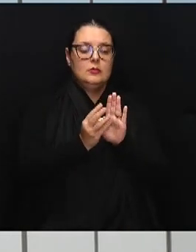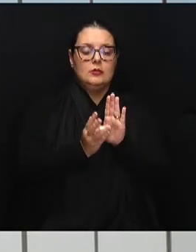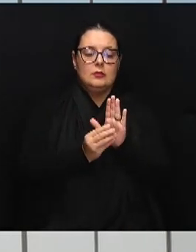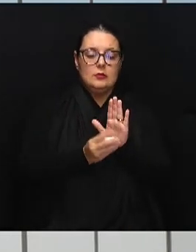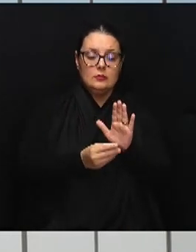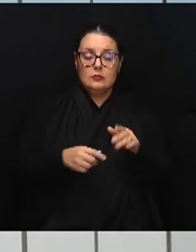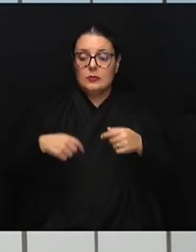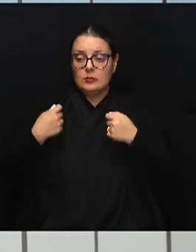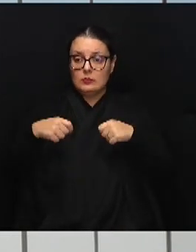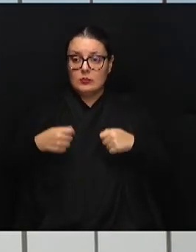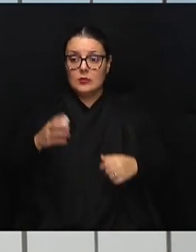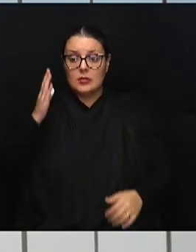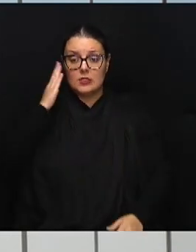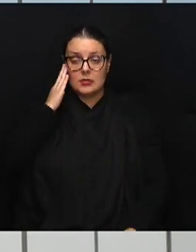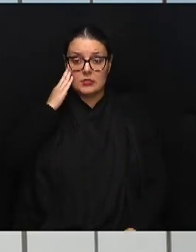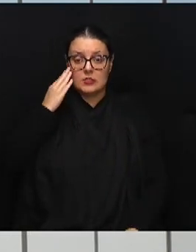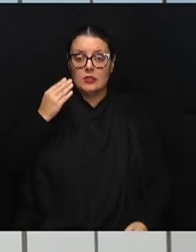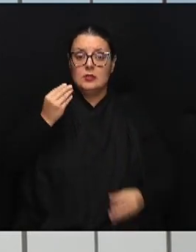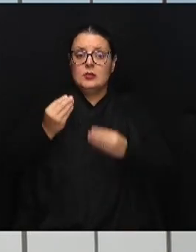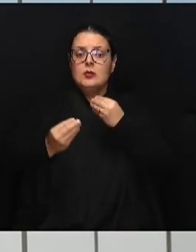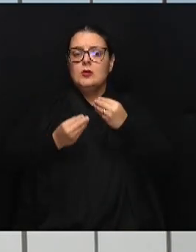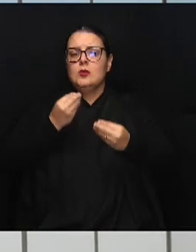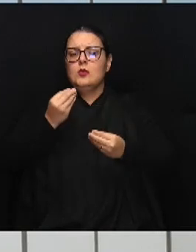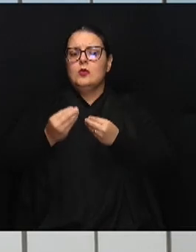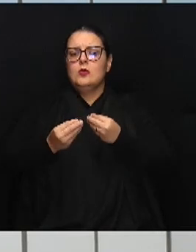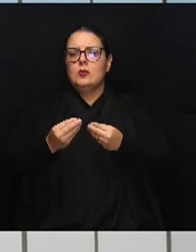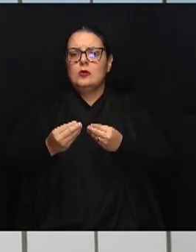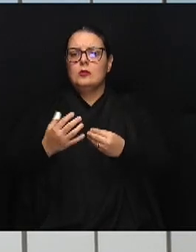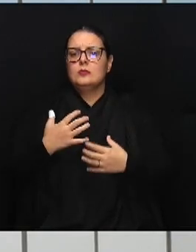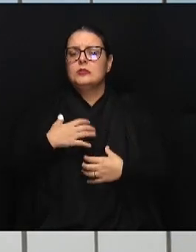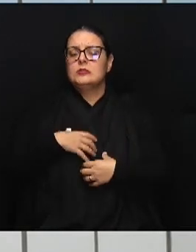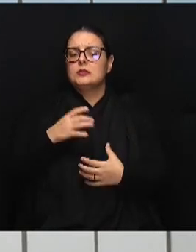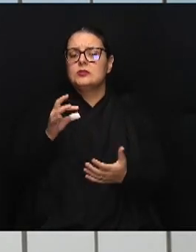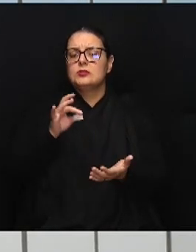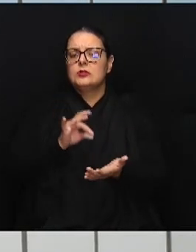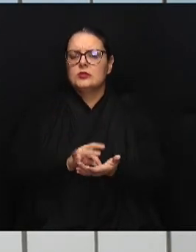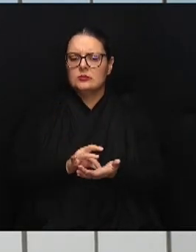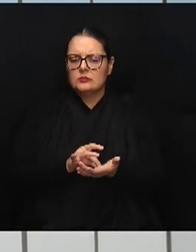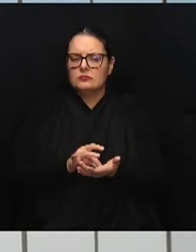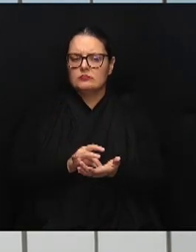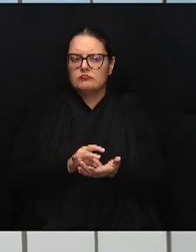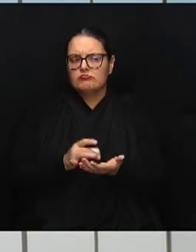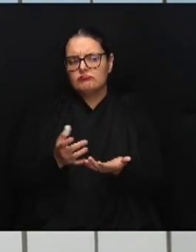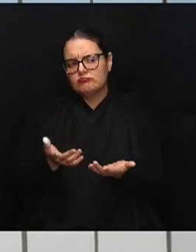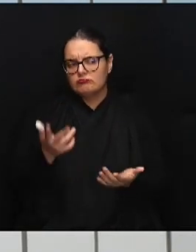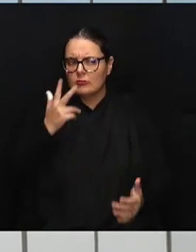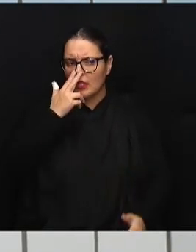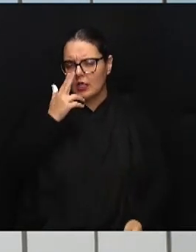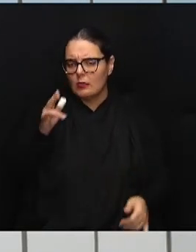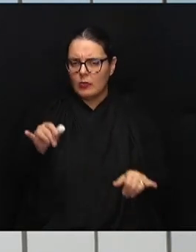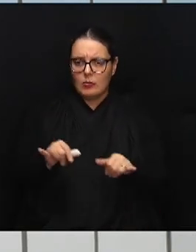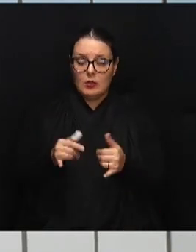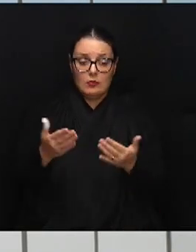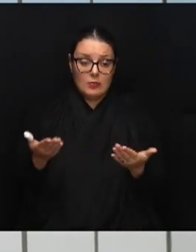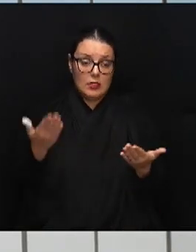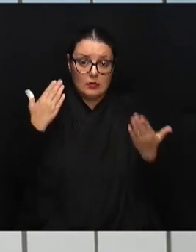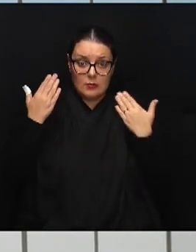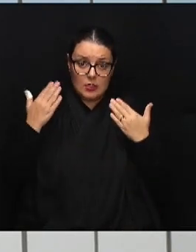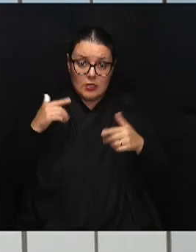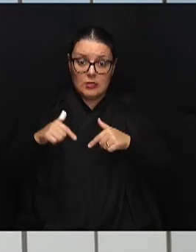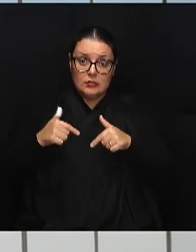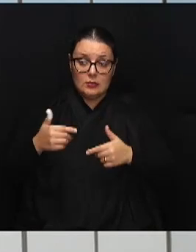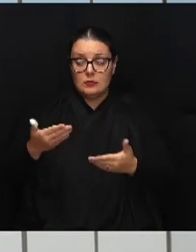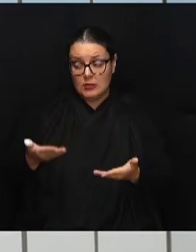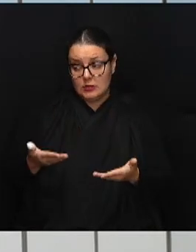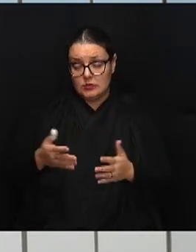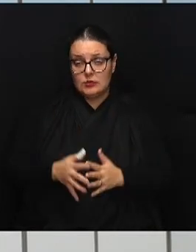gente precisa entender como que a gente de fato se sente, né? Isso parece uma coisa boba, mas na psicologia a gente trabalha muito